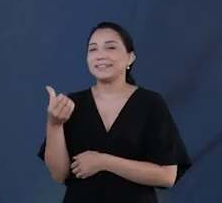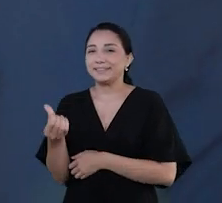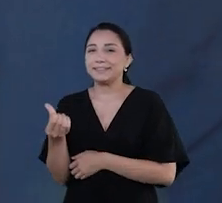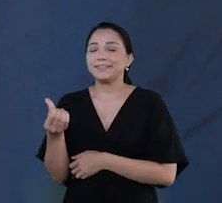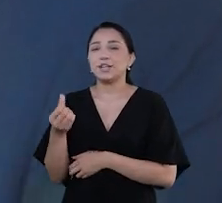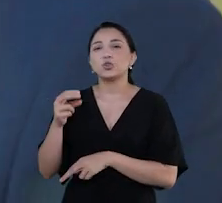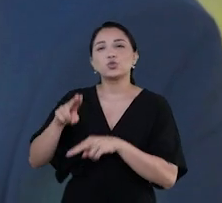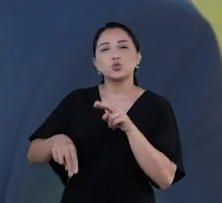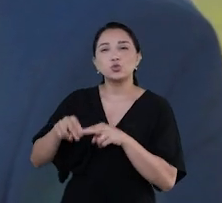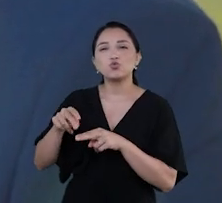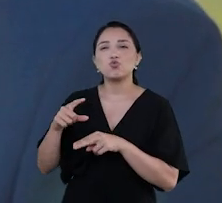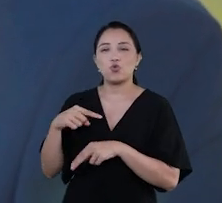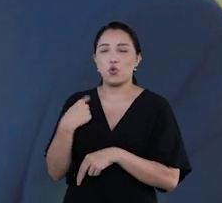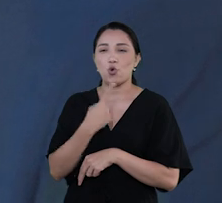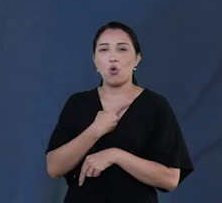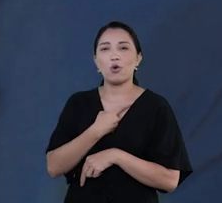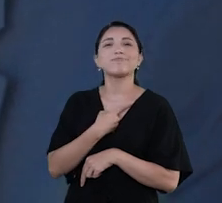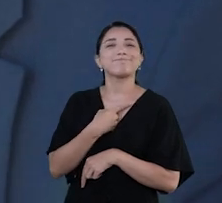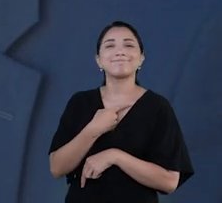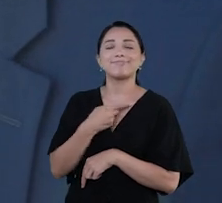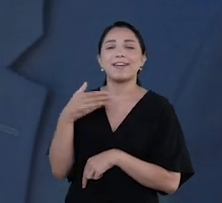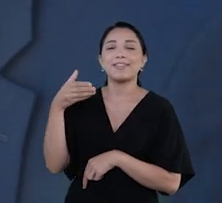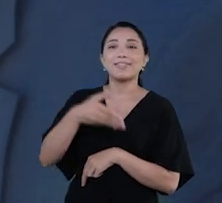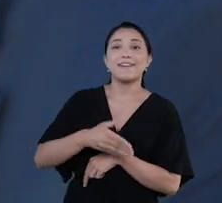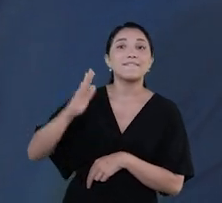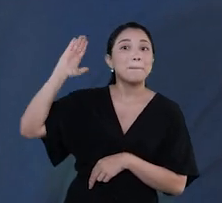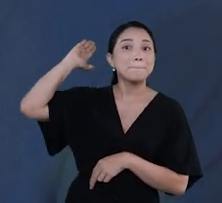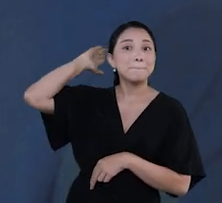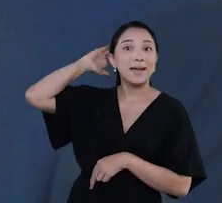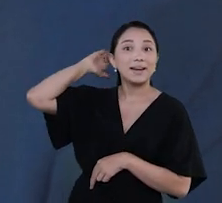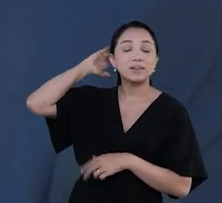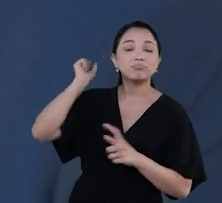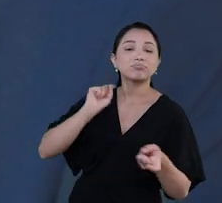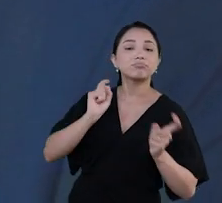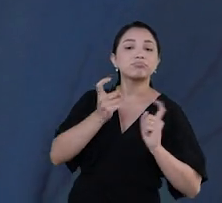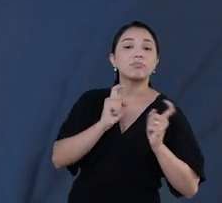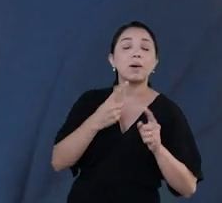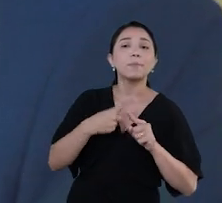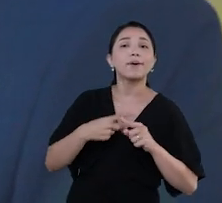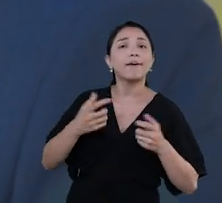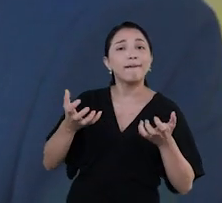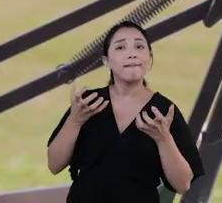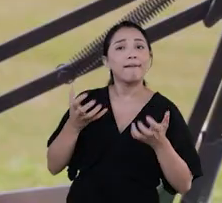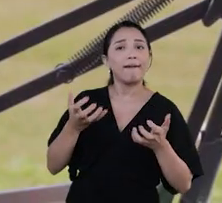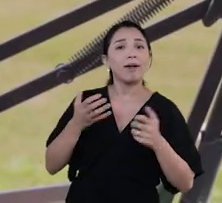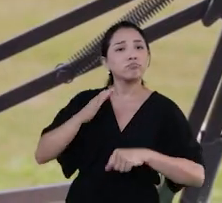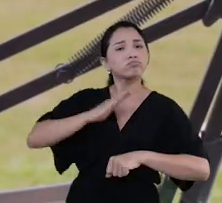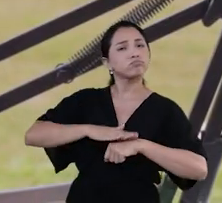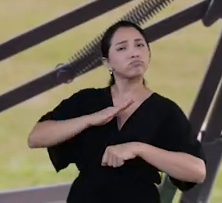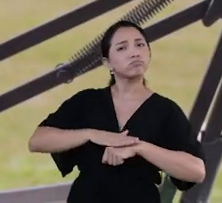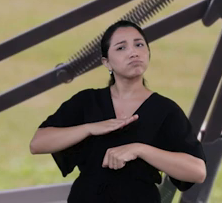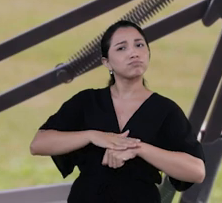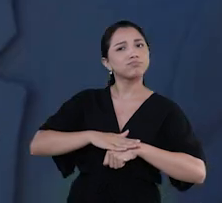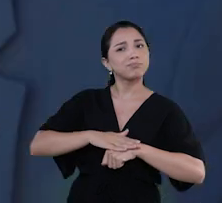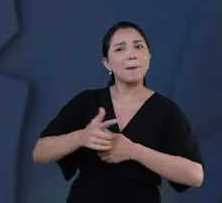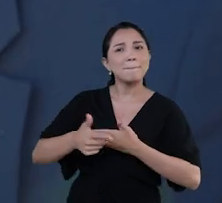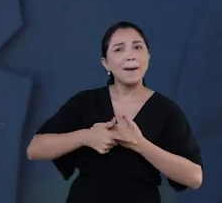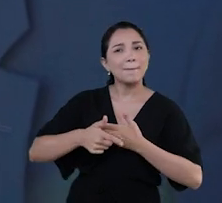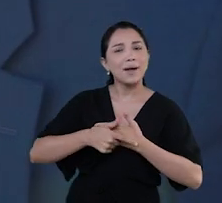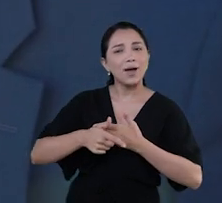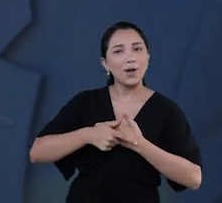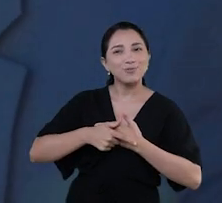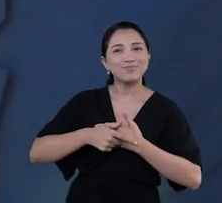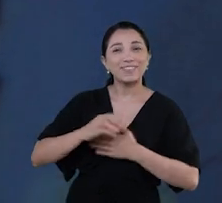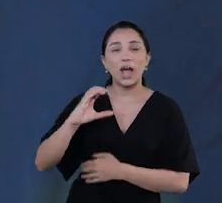recentemente estávamos em Belém discutindo por quê Porque queremos também ter um papel protagonista na COP do ano que vem sim por isso fizemos o encontro é